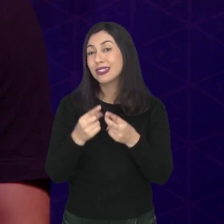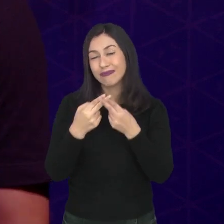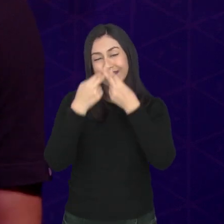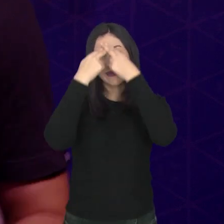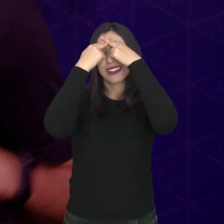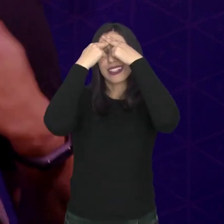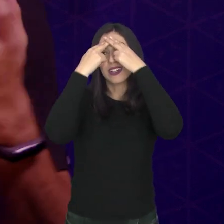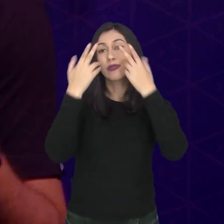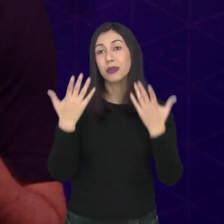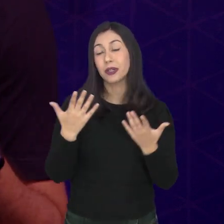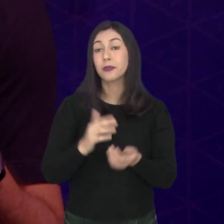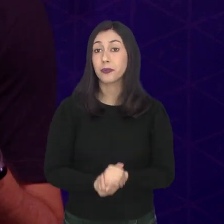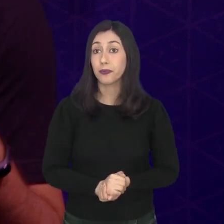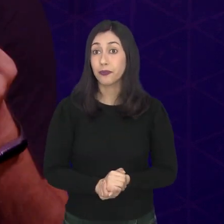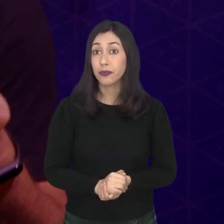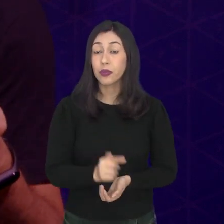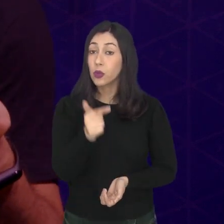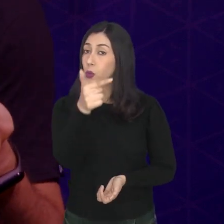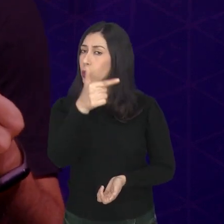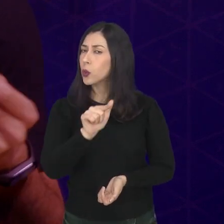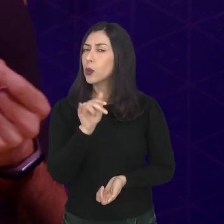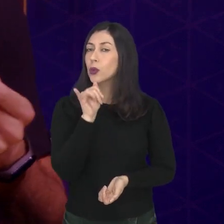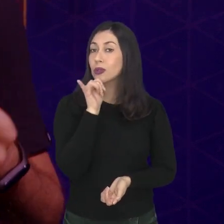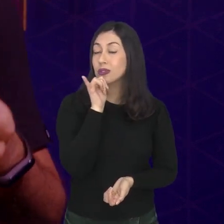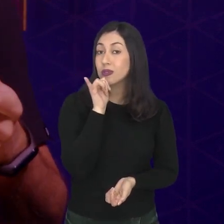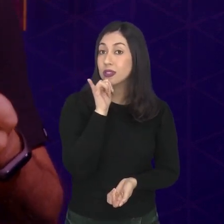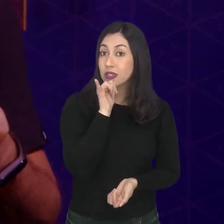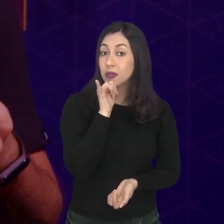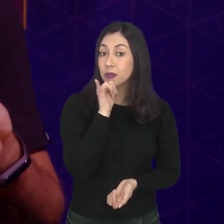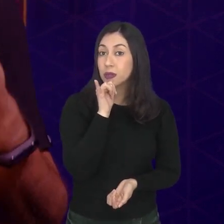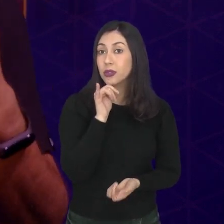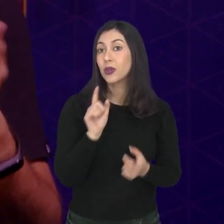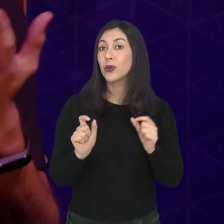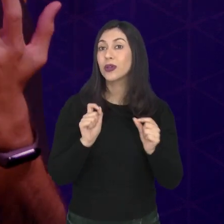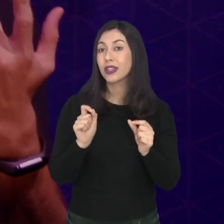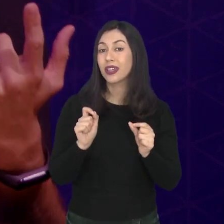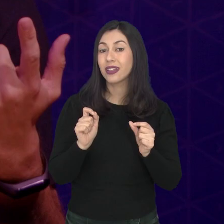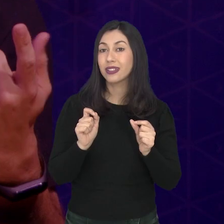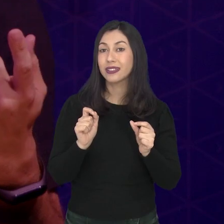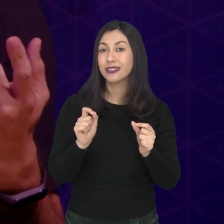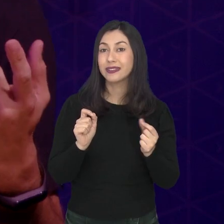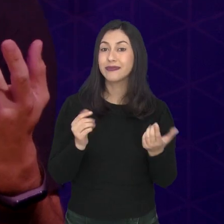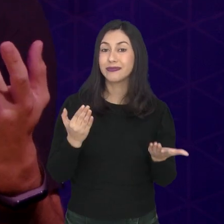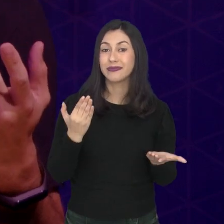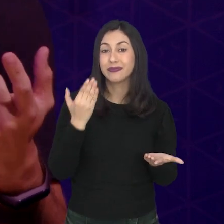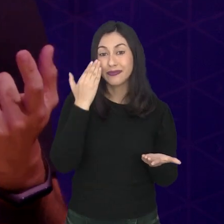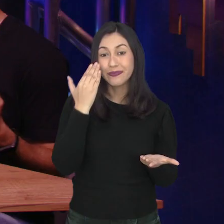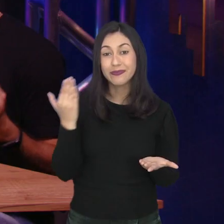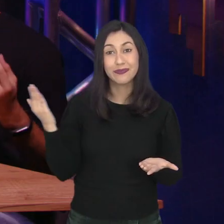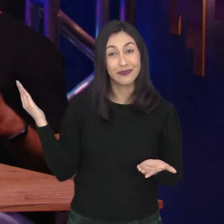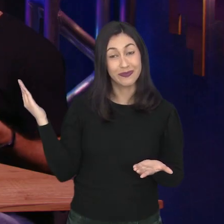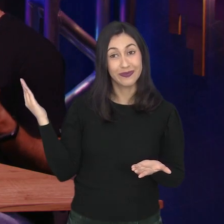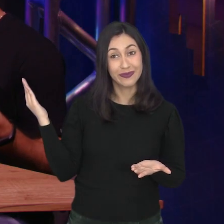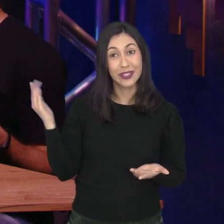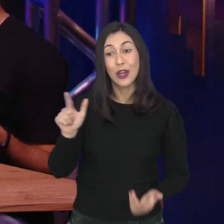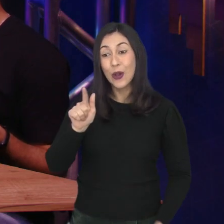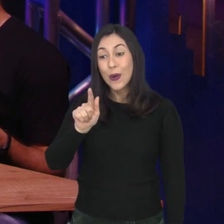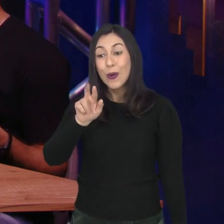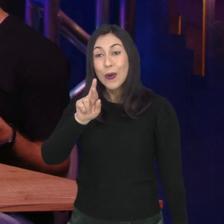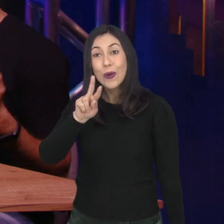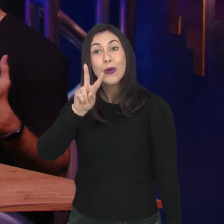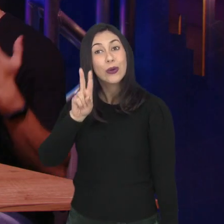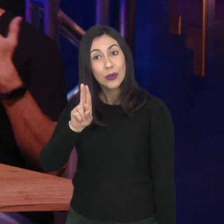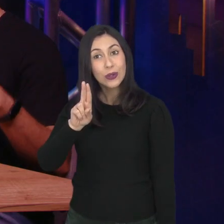essas marcas. Um outro exemplo, Vicky, é meu malvado favorito. O